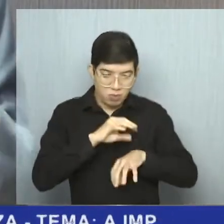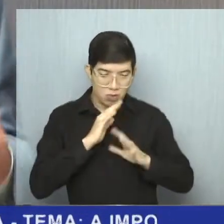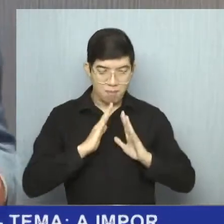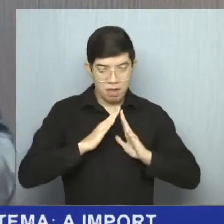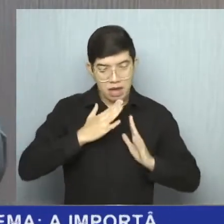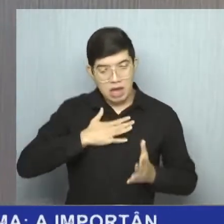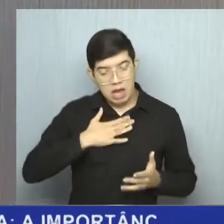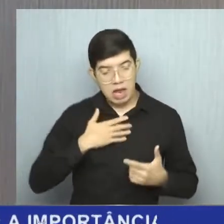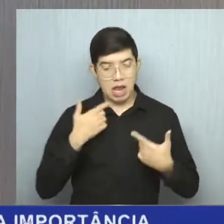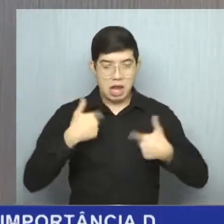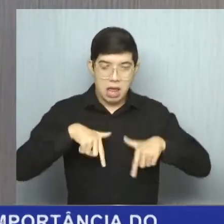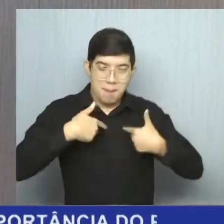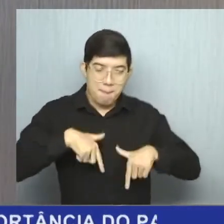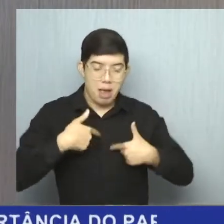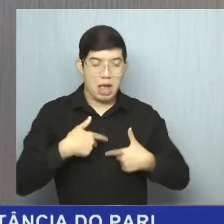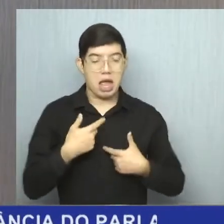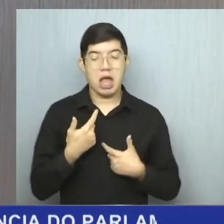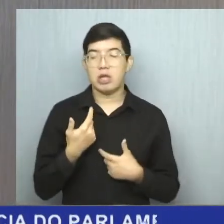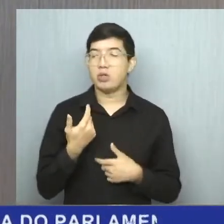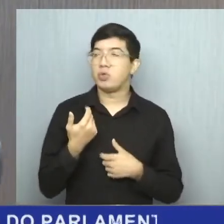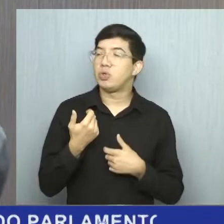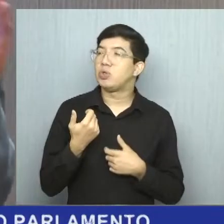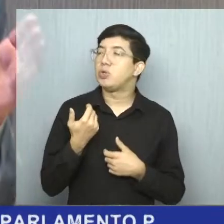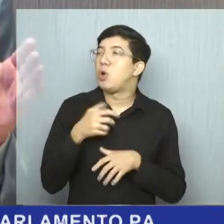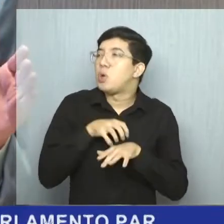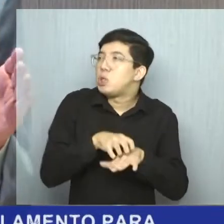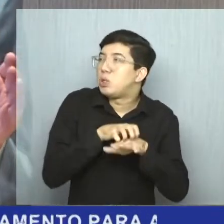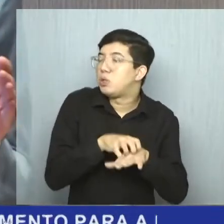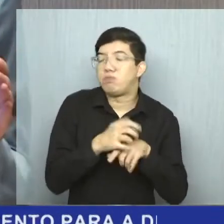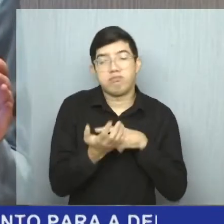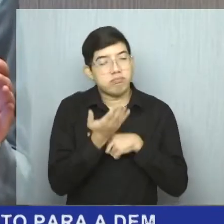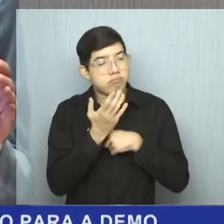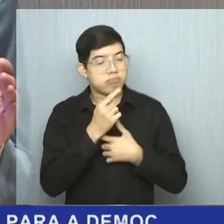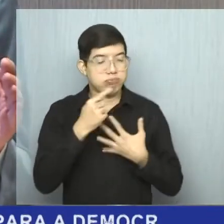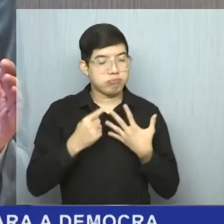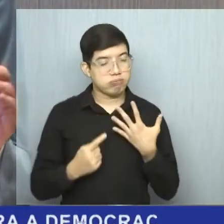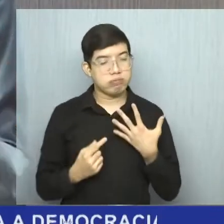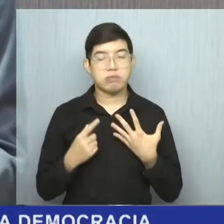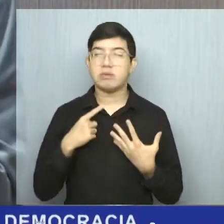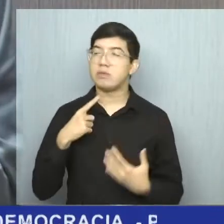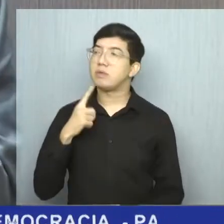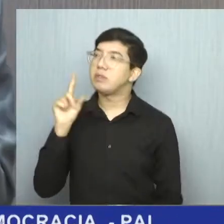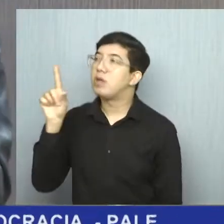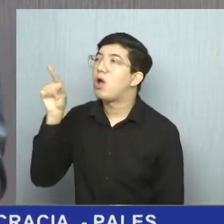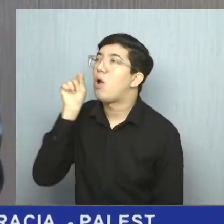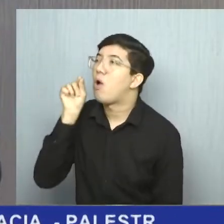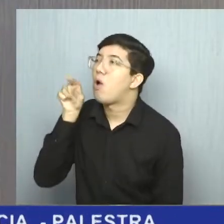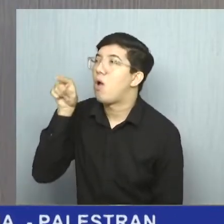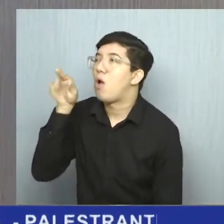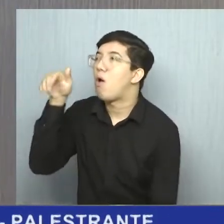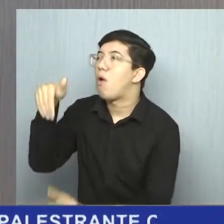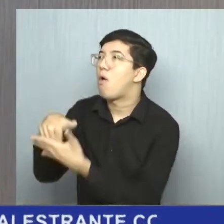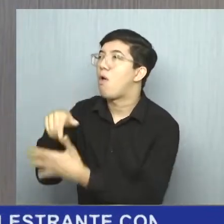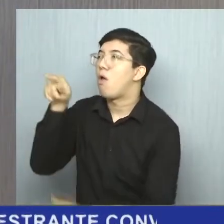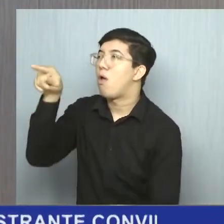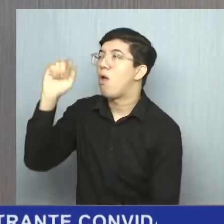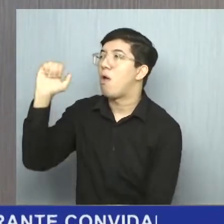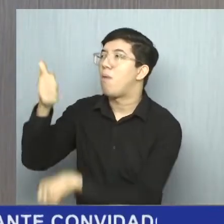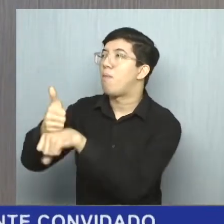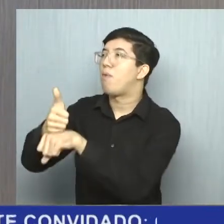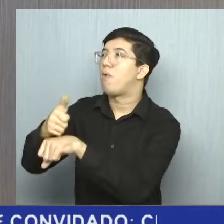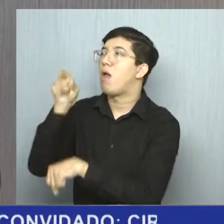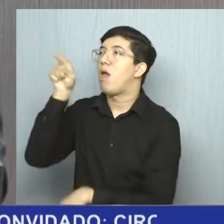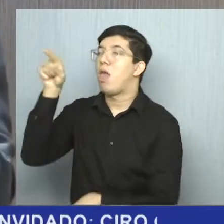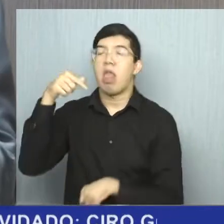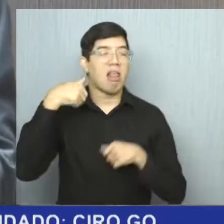moradia, minha segurança, meu transporte. E, quando opera, o parlamento esquece essa agenda e passa a operar vítima